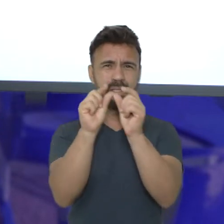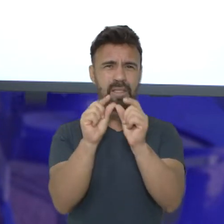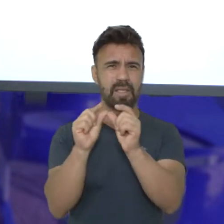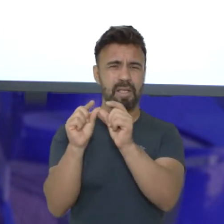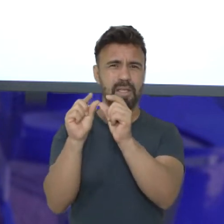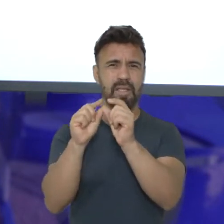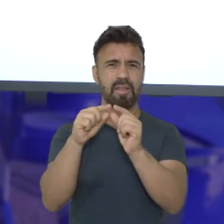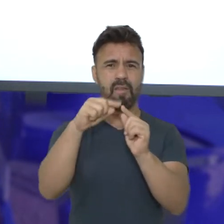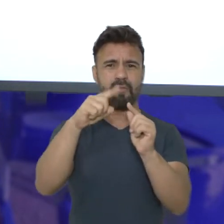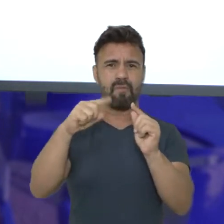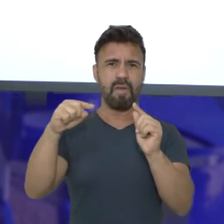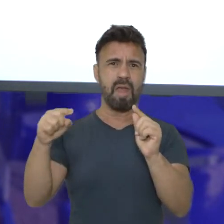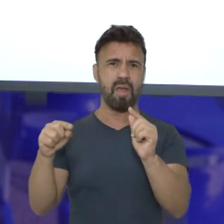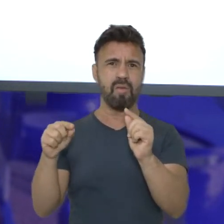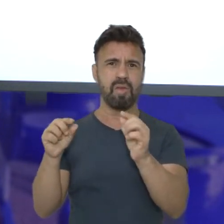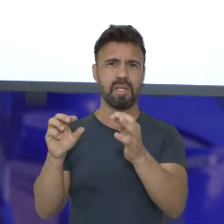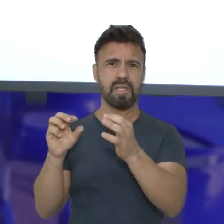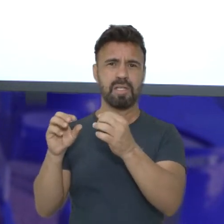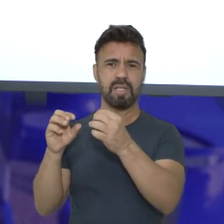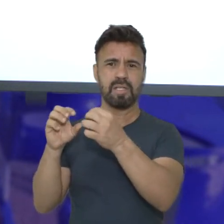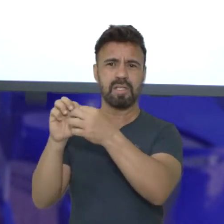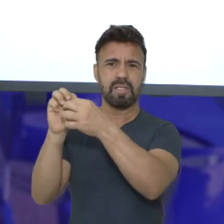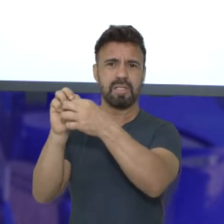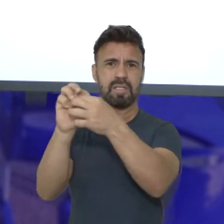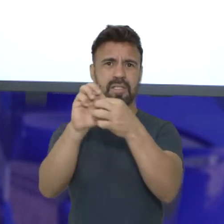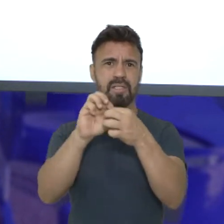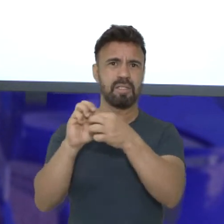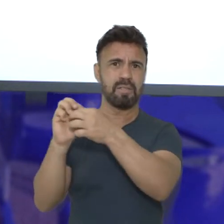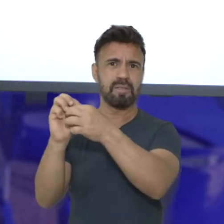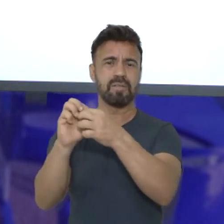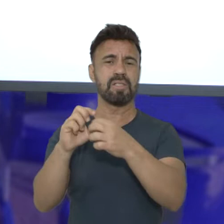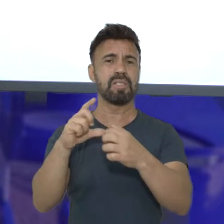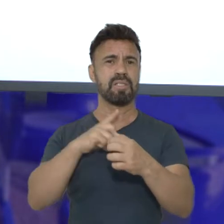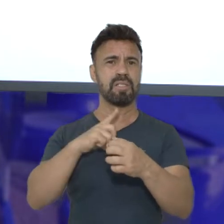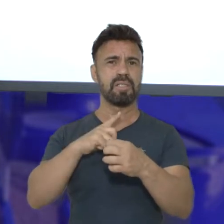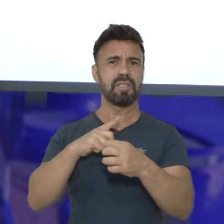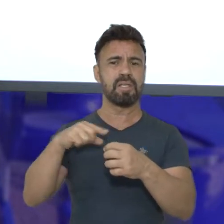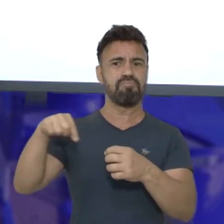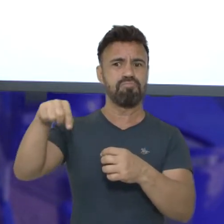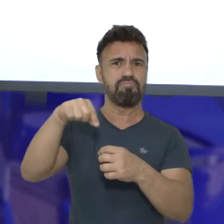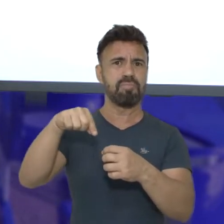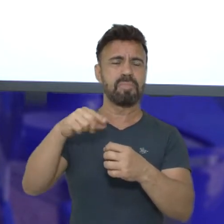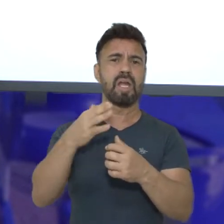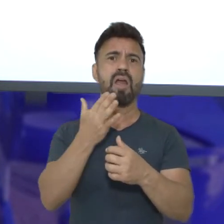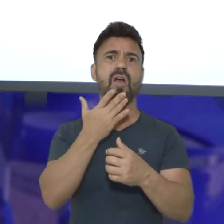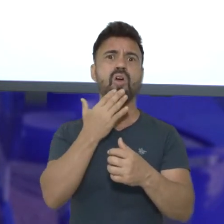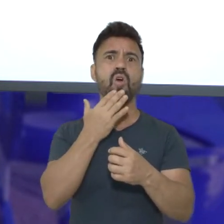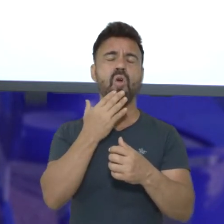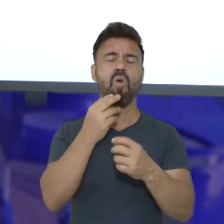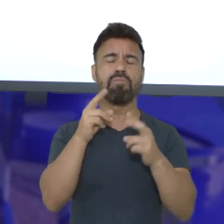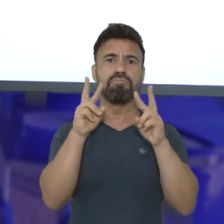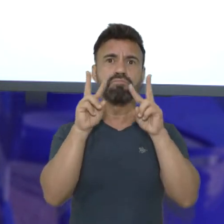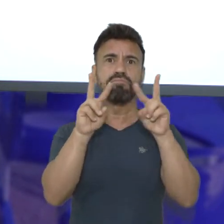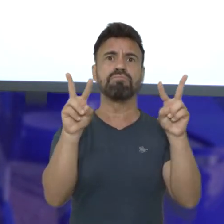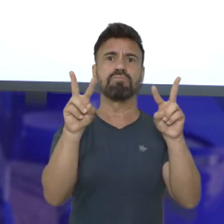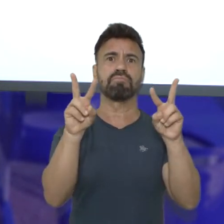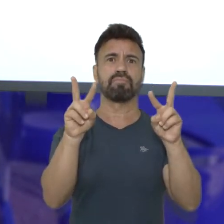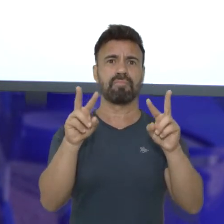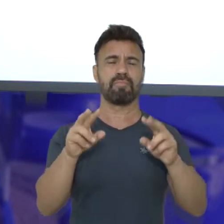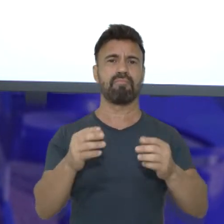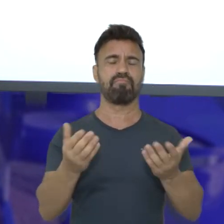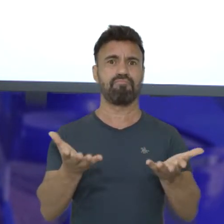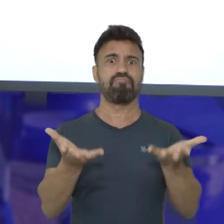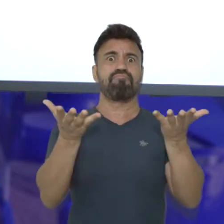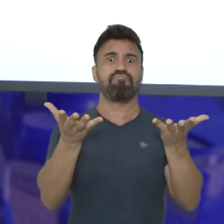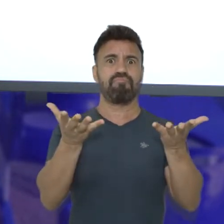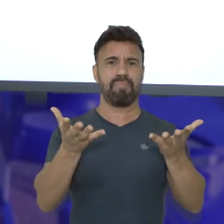determinada frequência, e aquela frequência ali determina um tipo de cor aos nossos olhos. Então, ela já tem esse